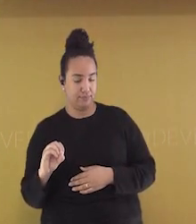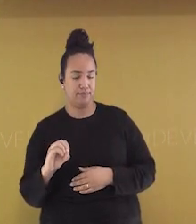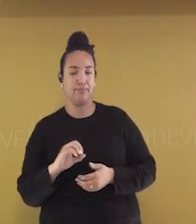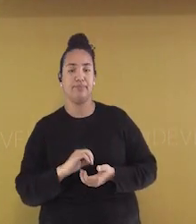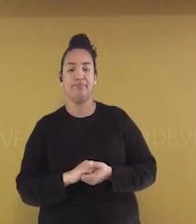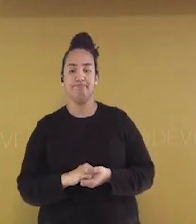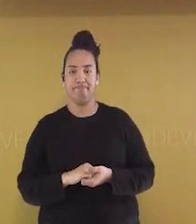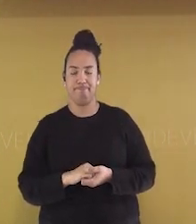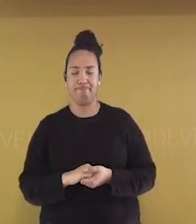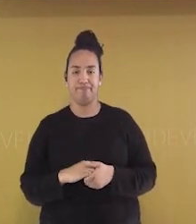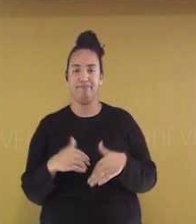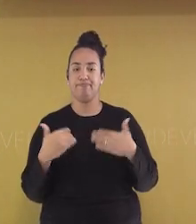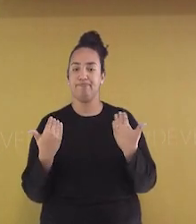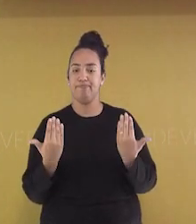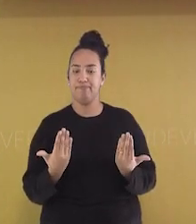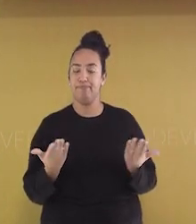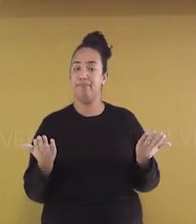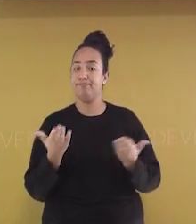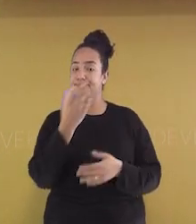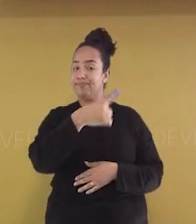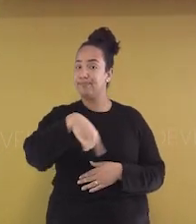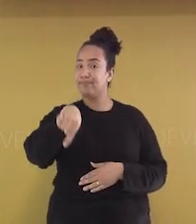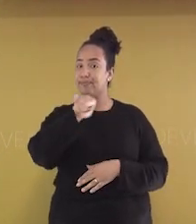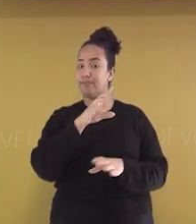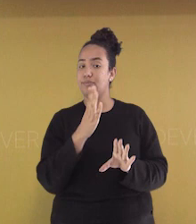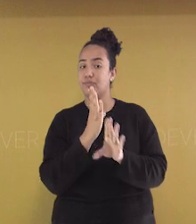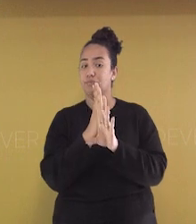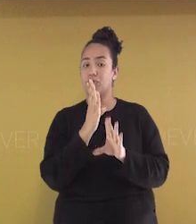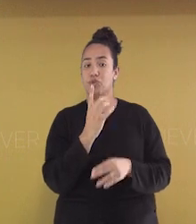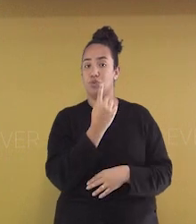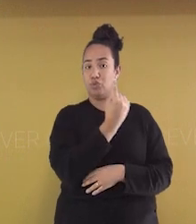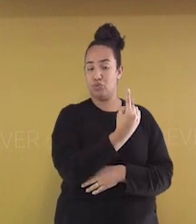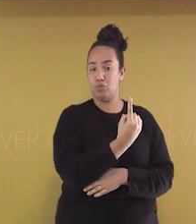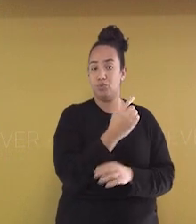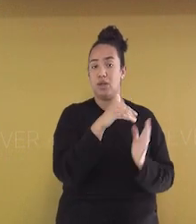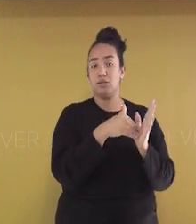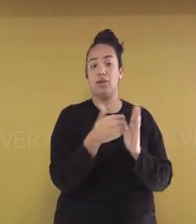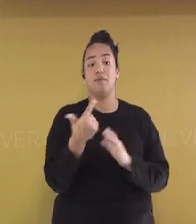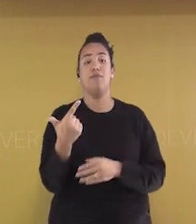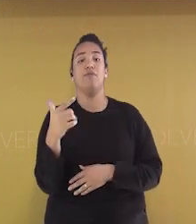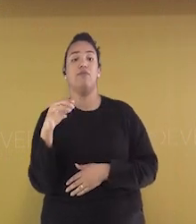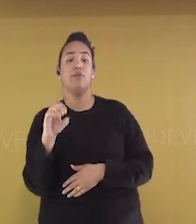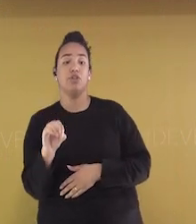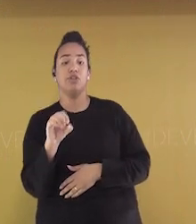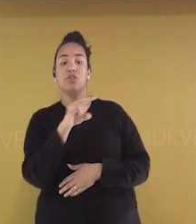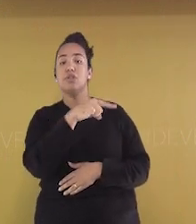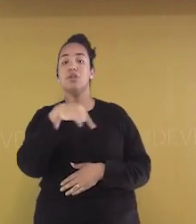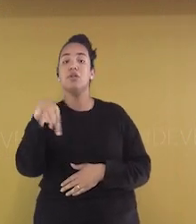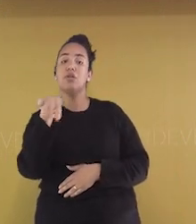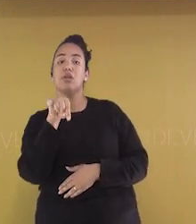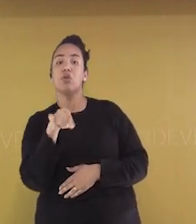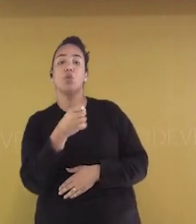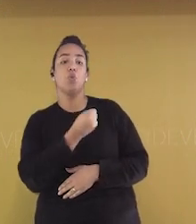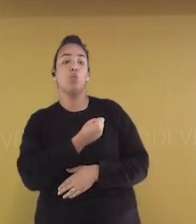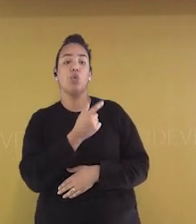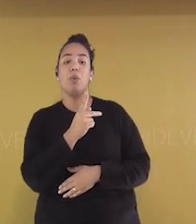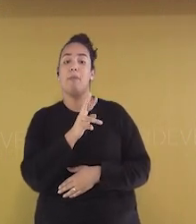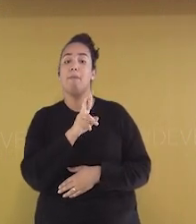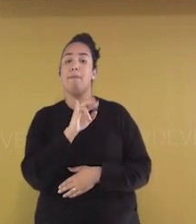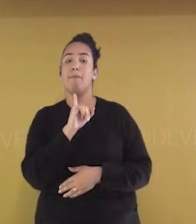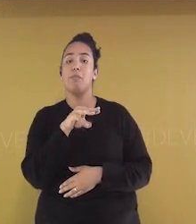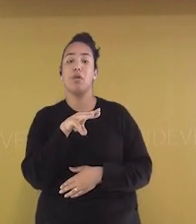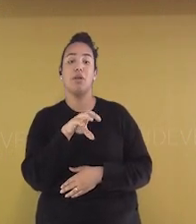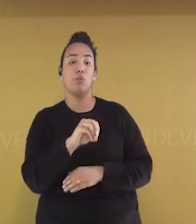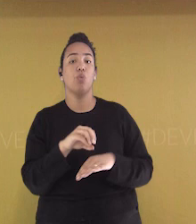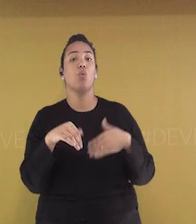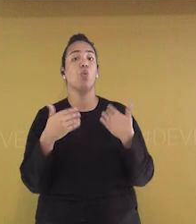do 1 ao 20. Ou seja, vamos descobrir entre os números de 1 ao 20 quais deles